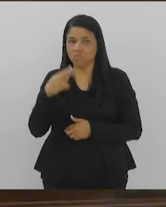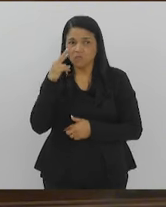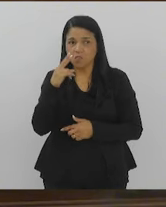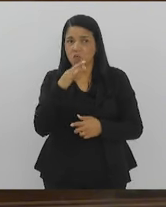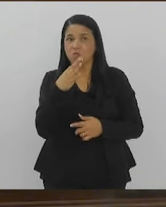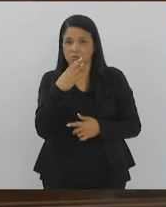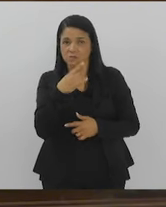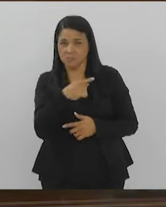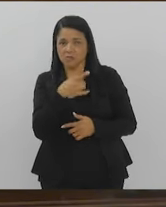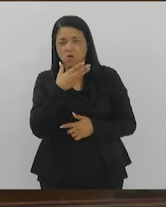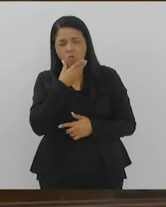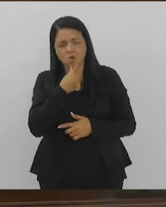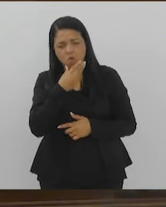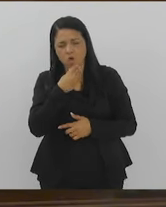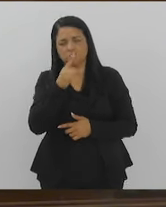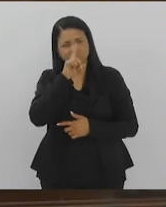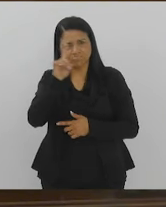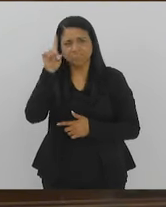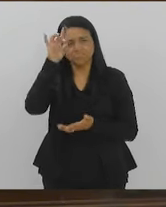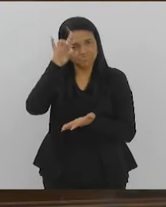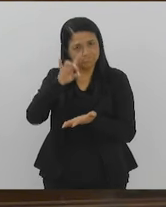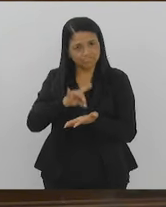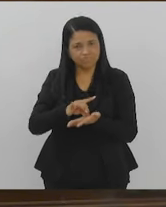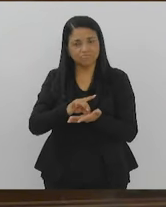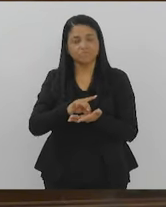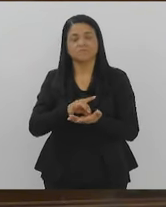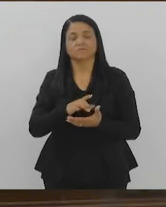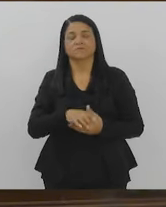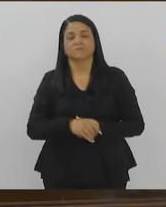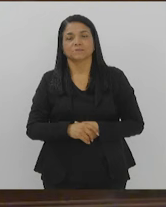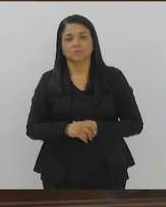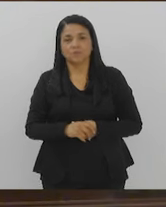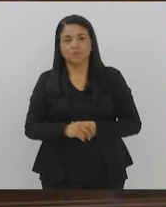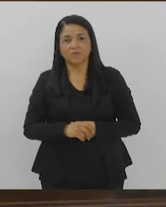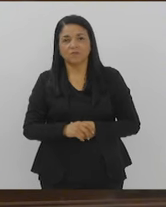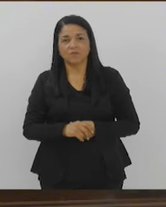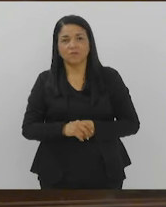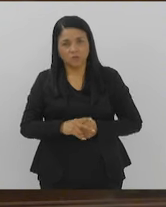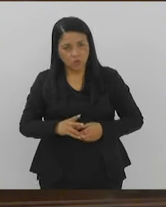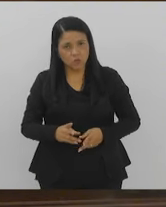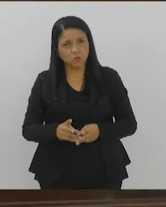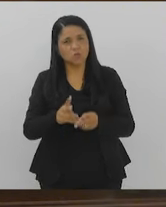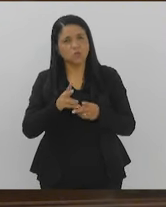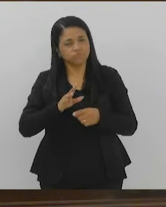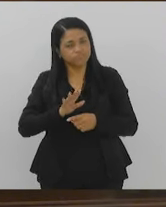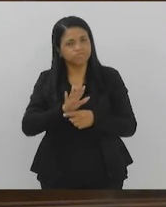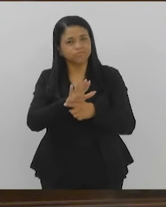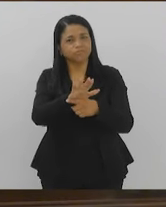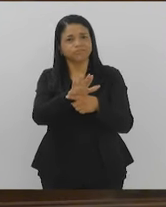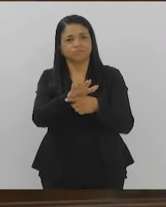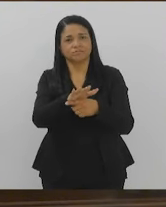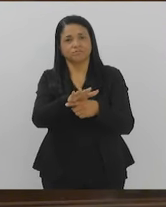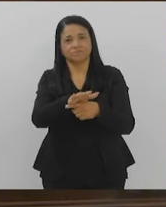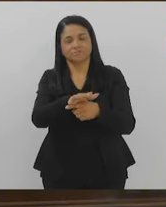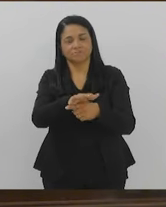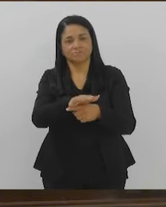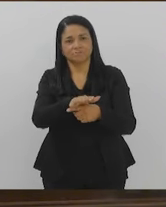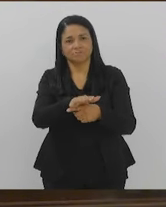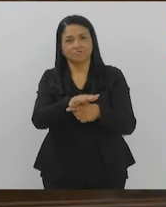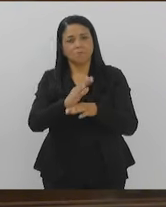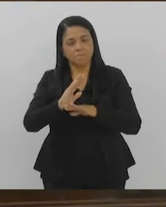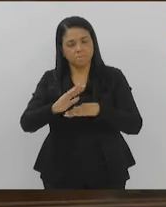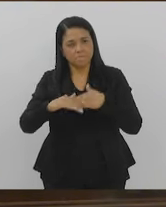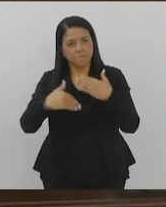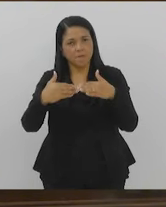Ele era um homem de Deus, e esses também foram homens de Deus, que contribuíram para o grande